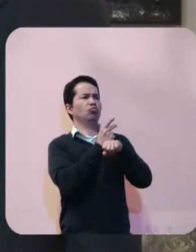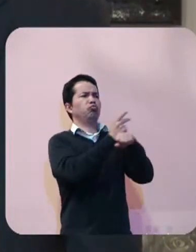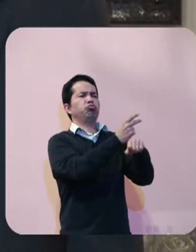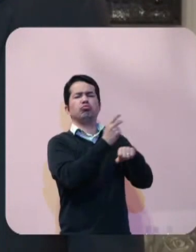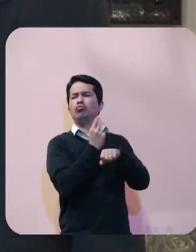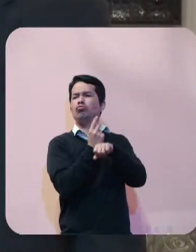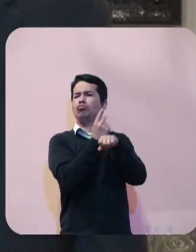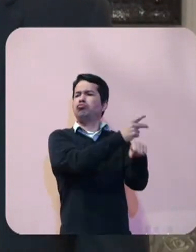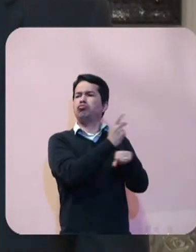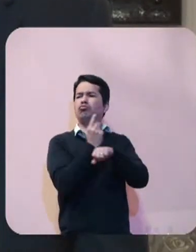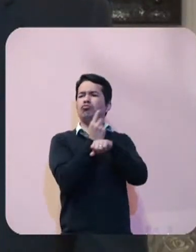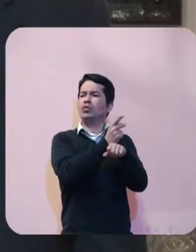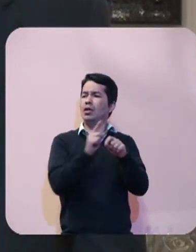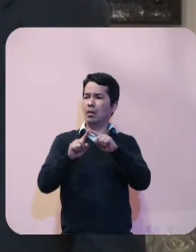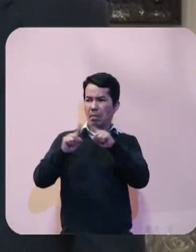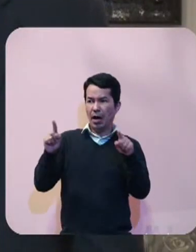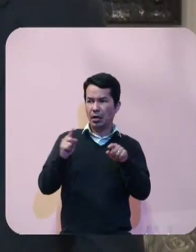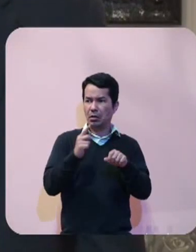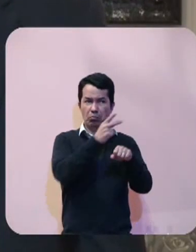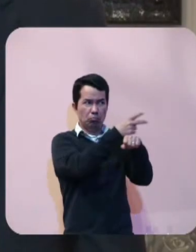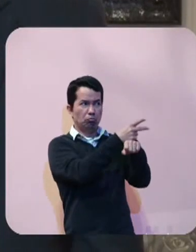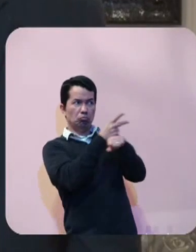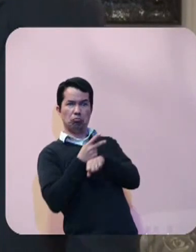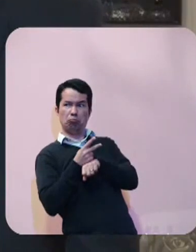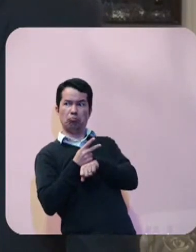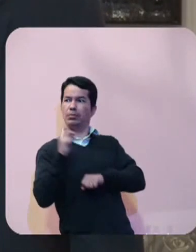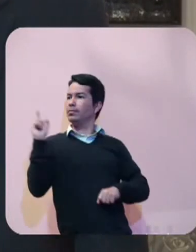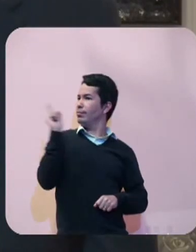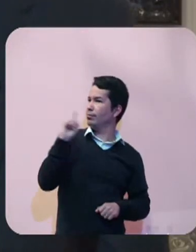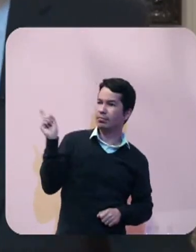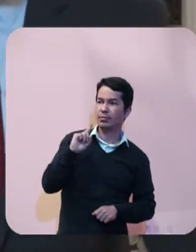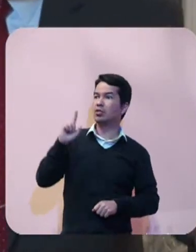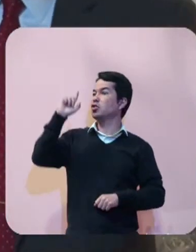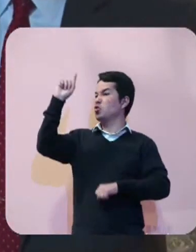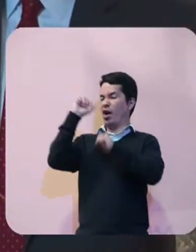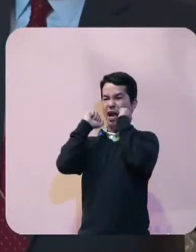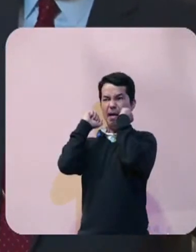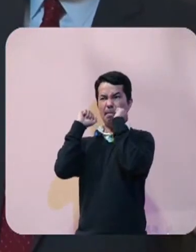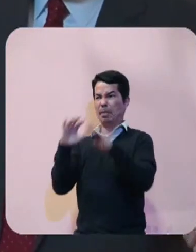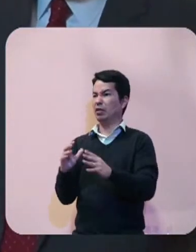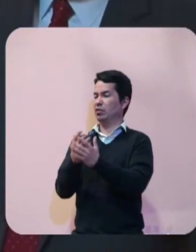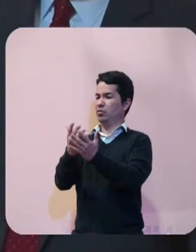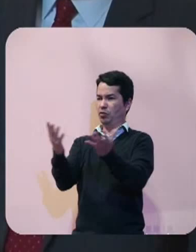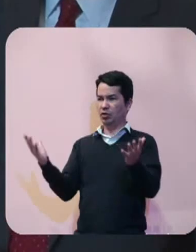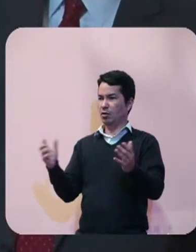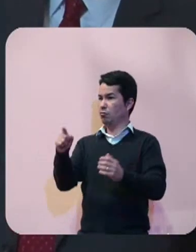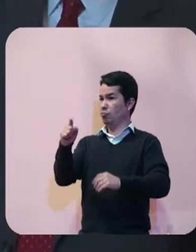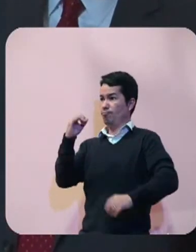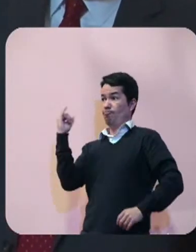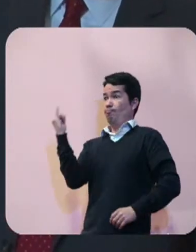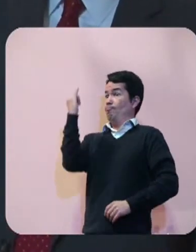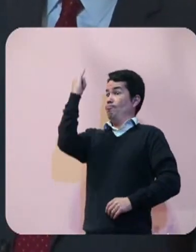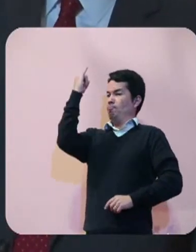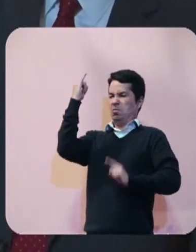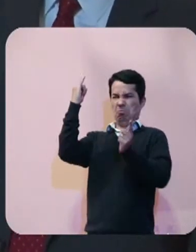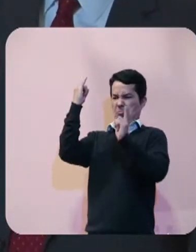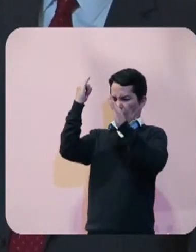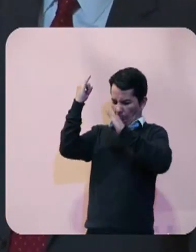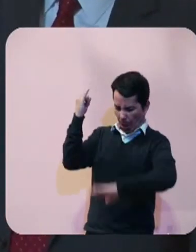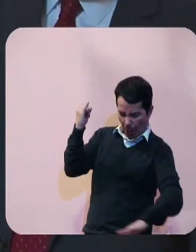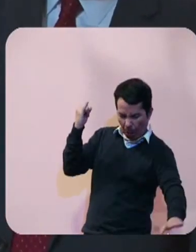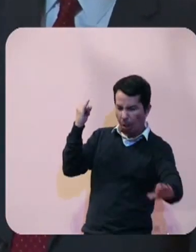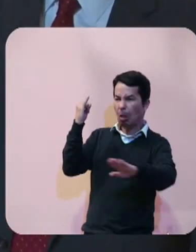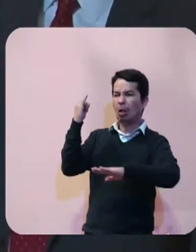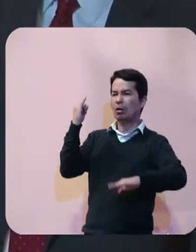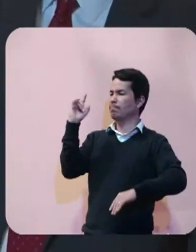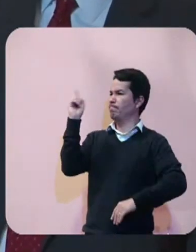fará de vocês a cabeça das nações e não a cauda. E se obedecerem aos mandamentos do Senhor, o seu Deus, que